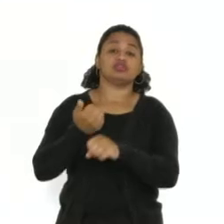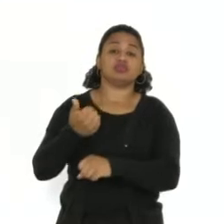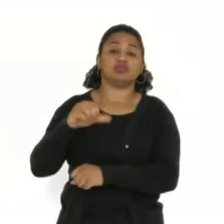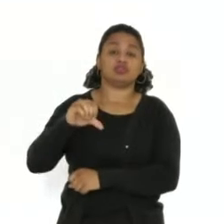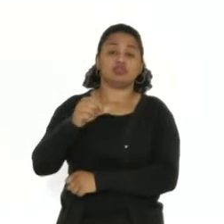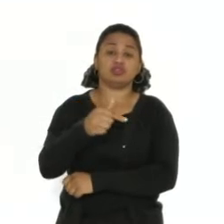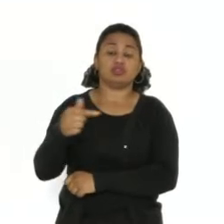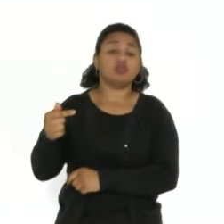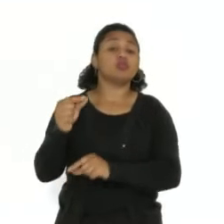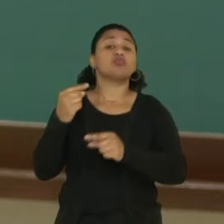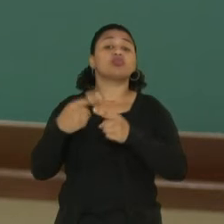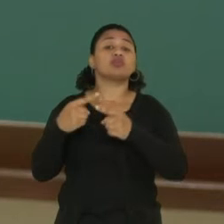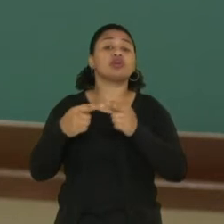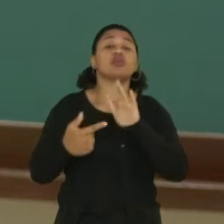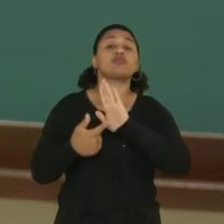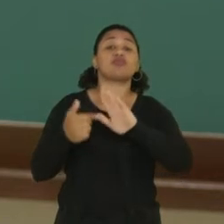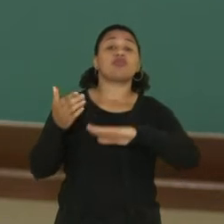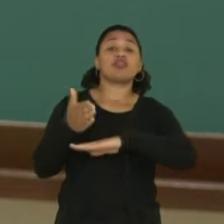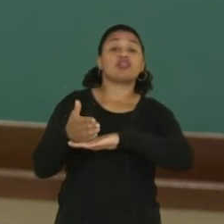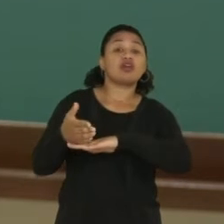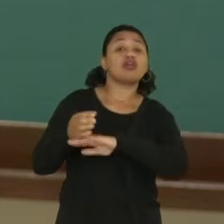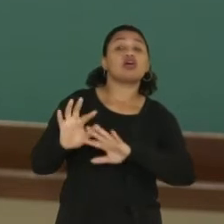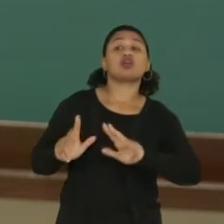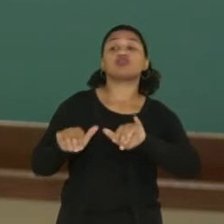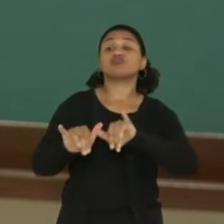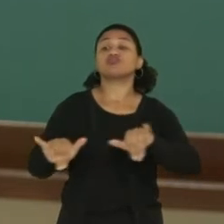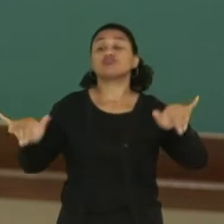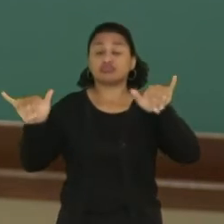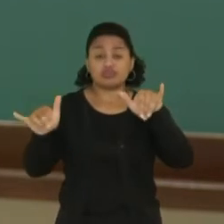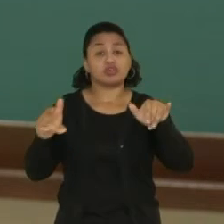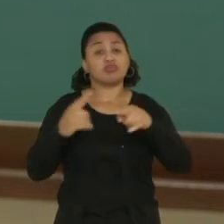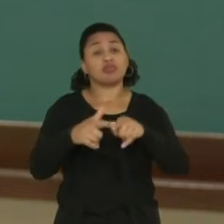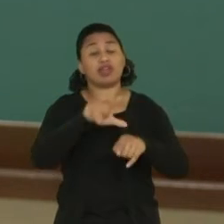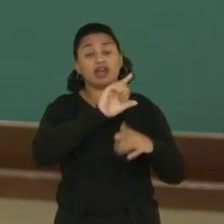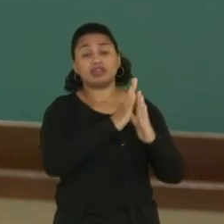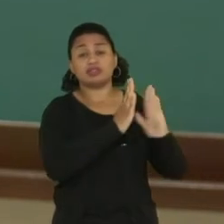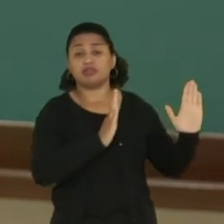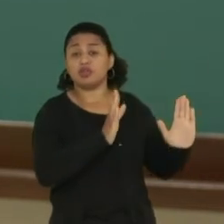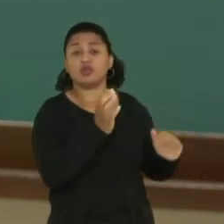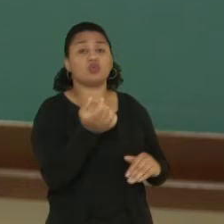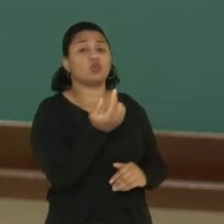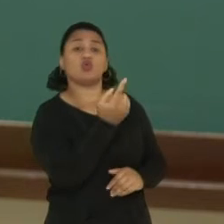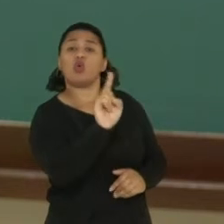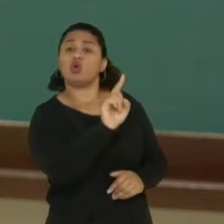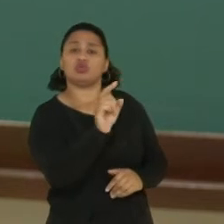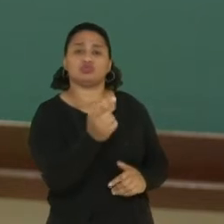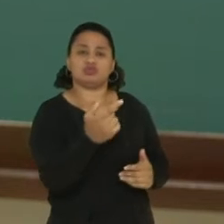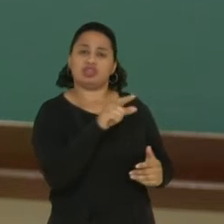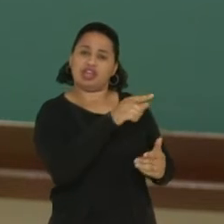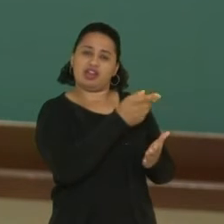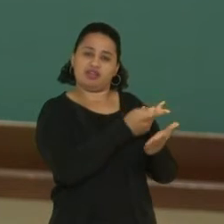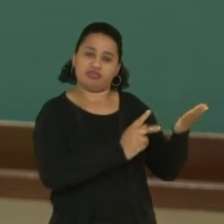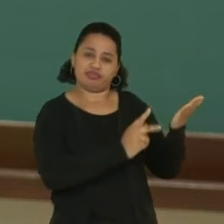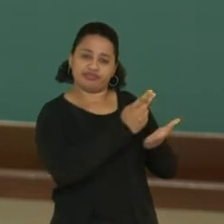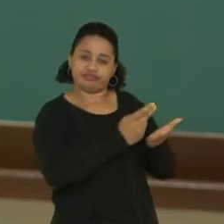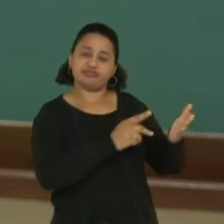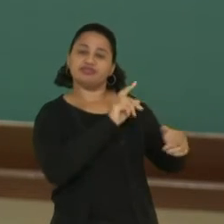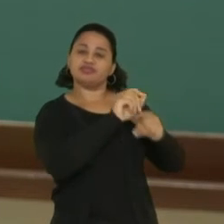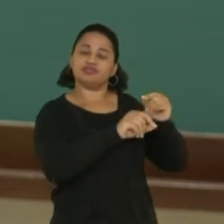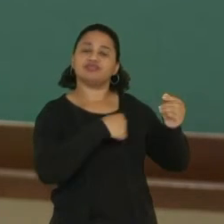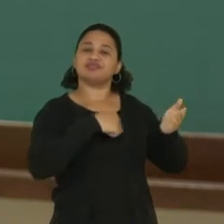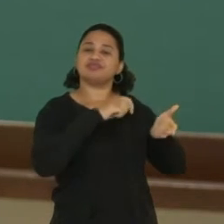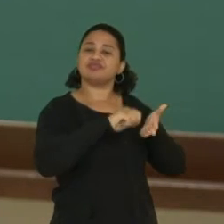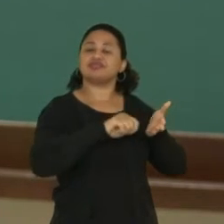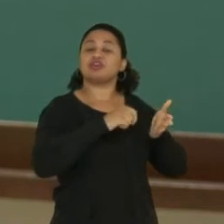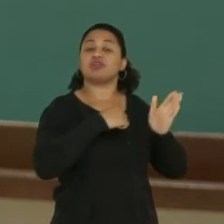modernismo para todos. Vínhamos numa fase intitulada Parnasianismo, em que, por exemplo, a poesia era feita com